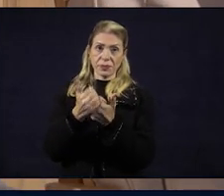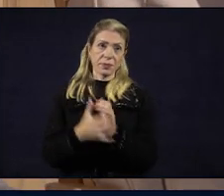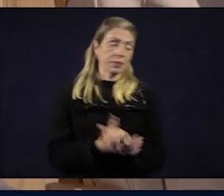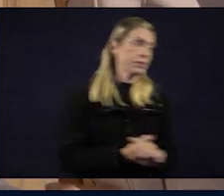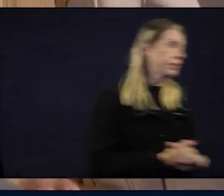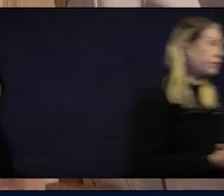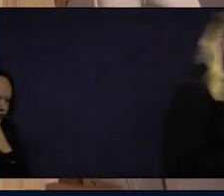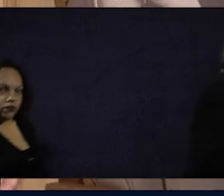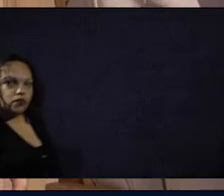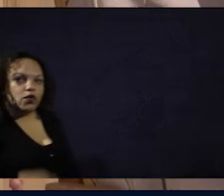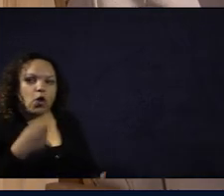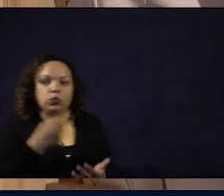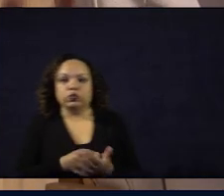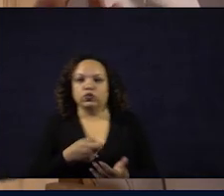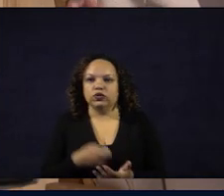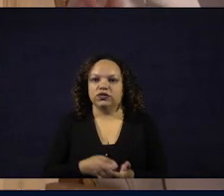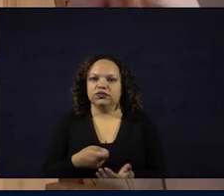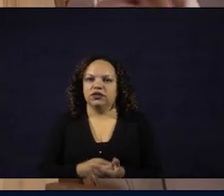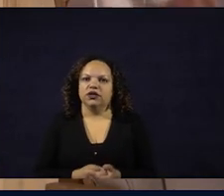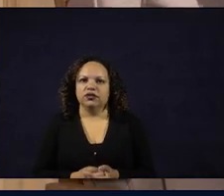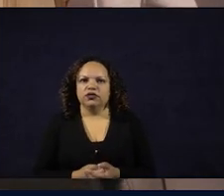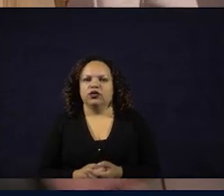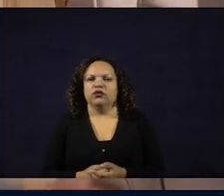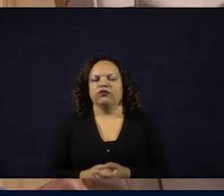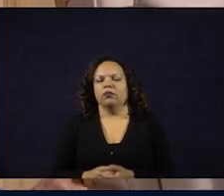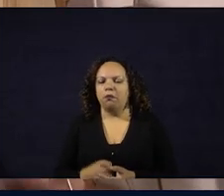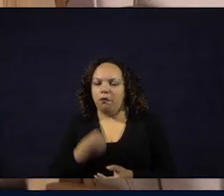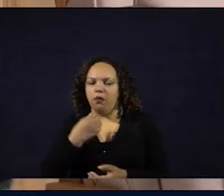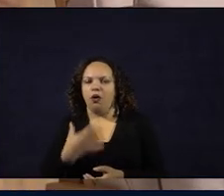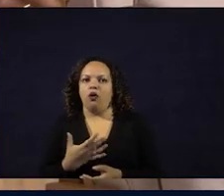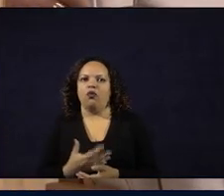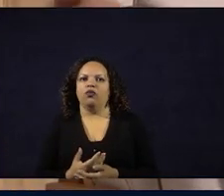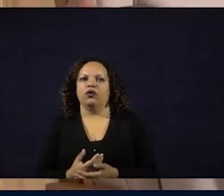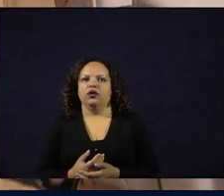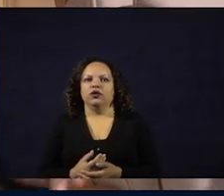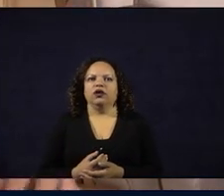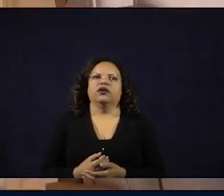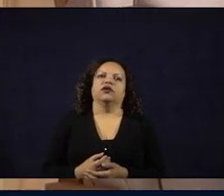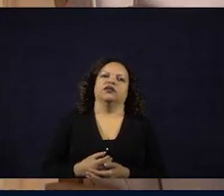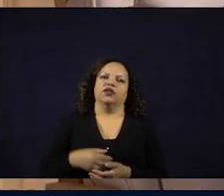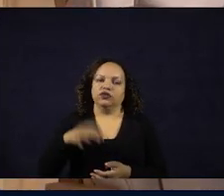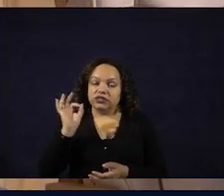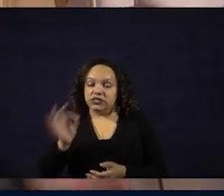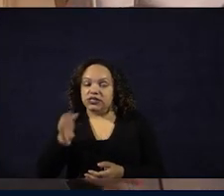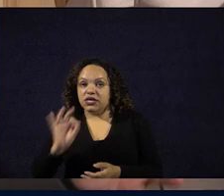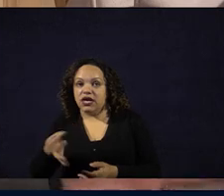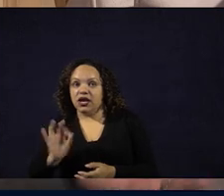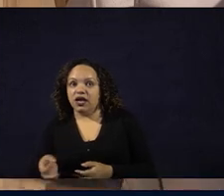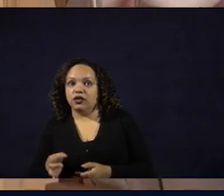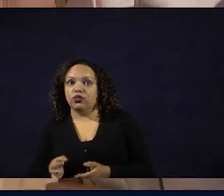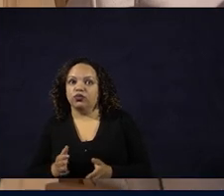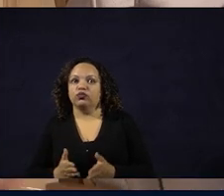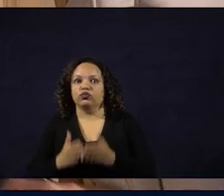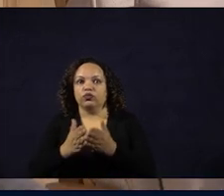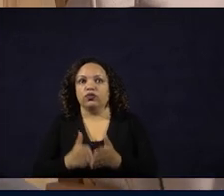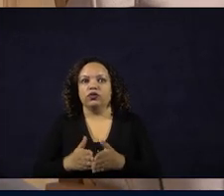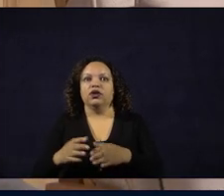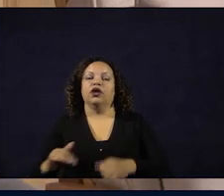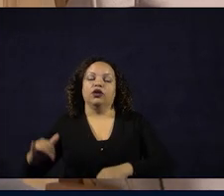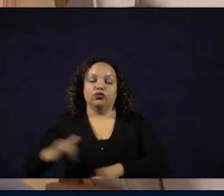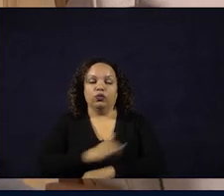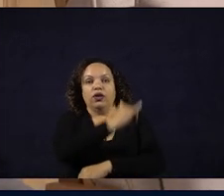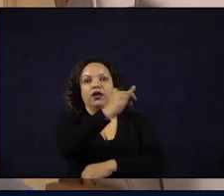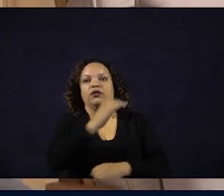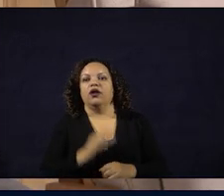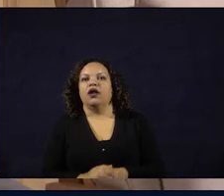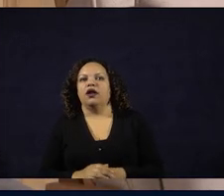de ferrovias. Regime que foi um sucesso no setor portuário, que é um sucesso no setor aeroportuário e, por que não ter isso no setor